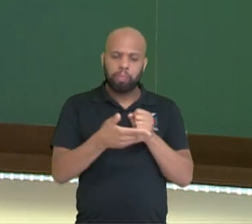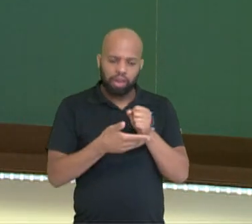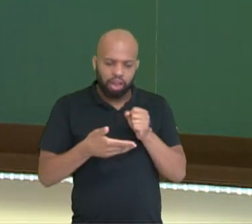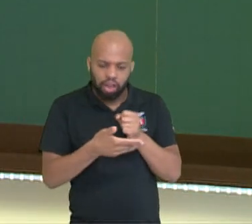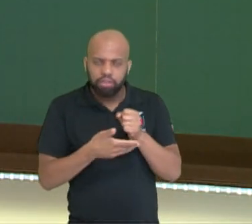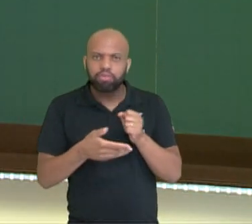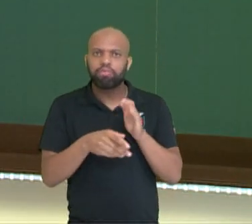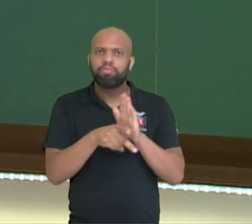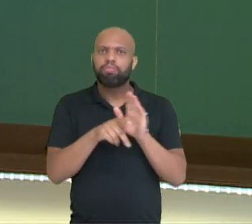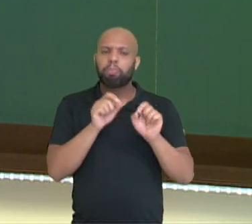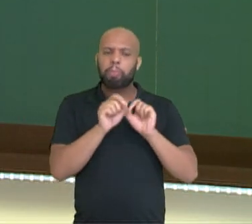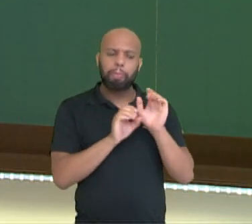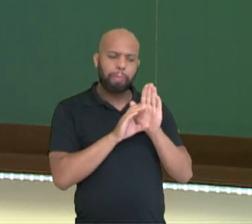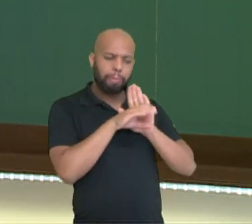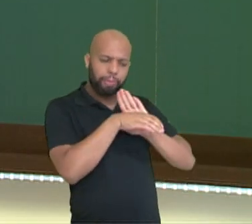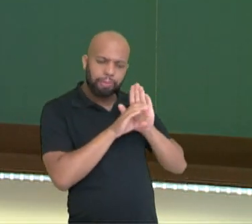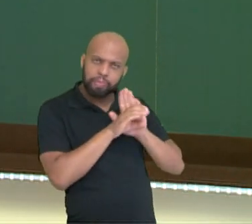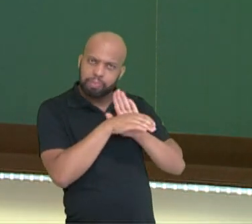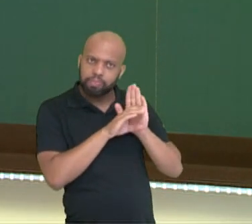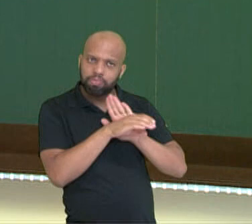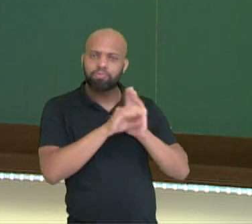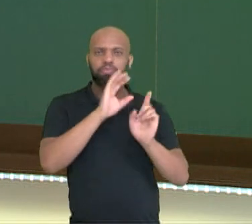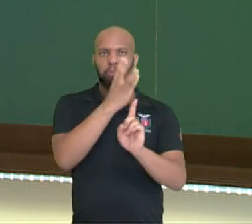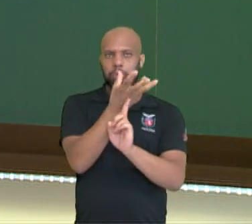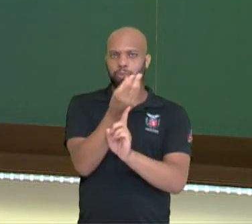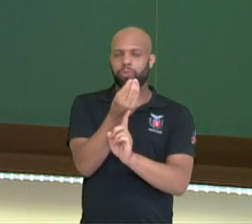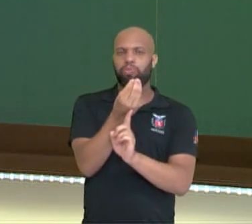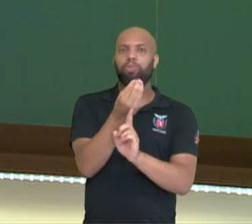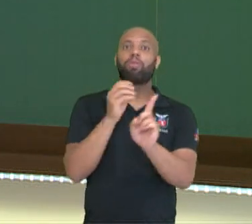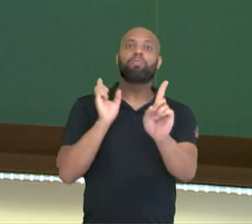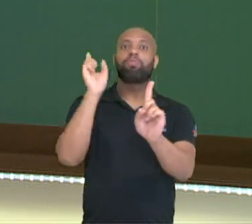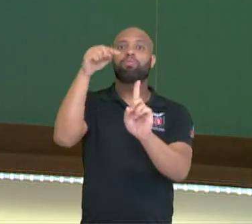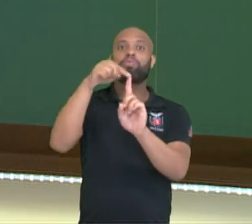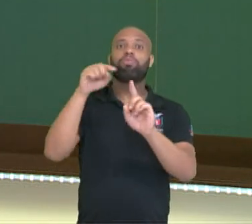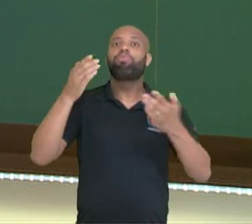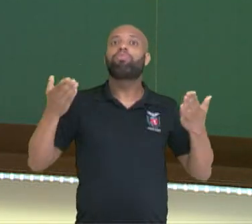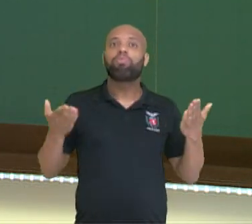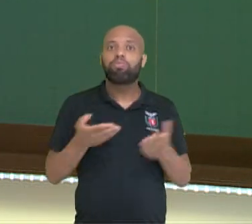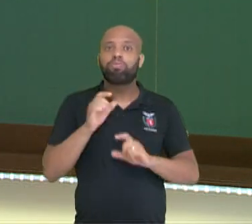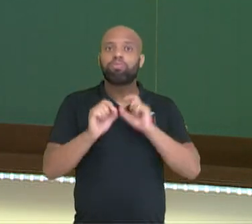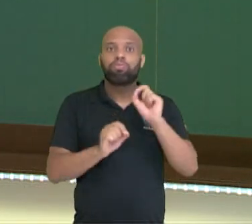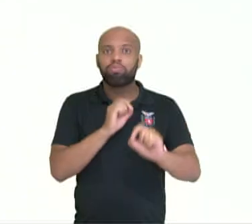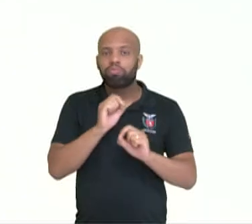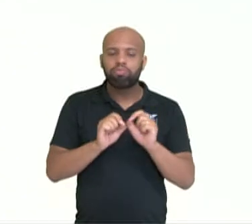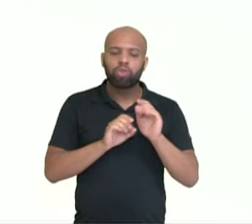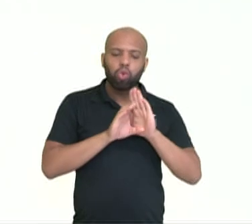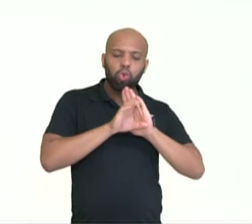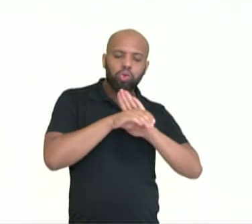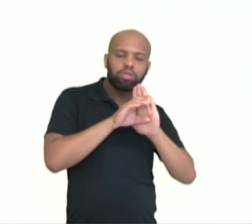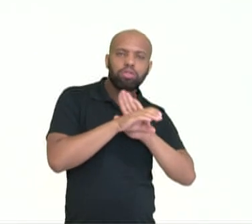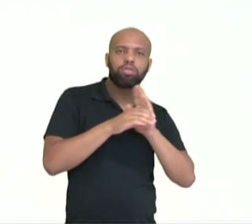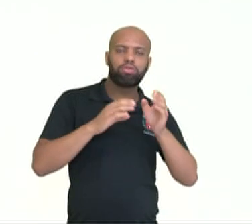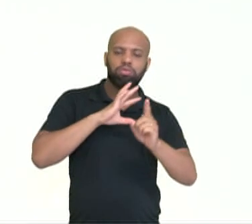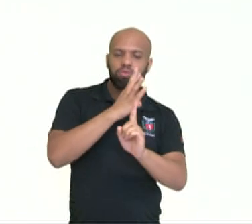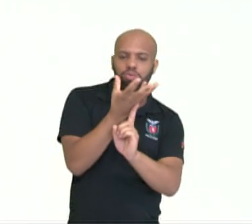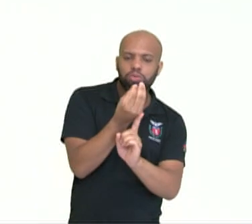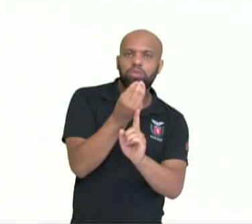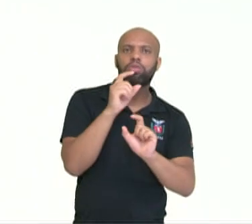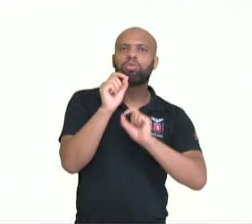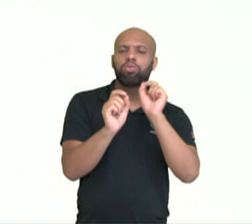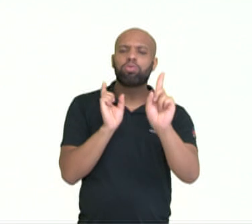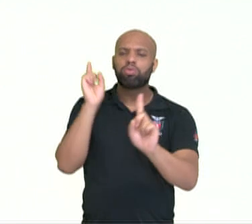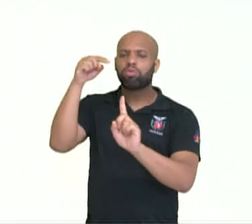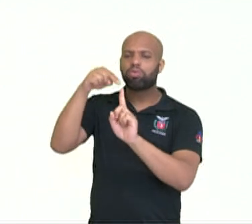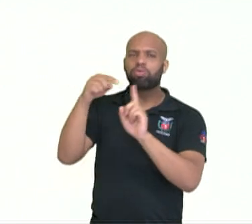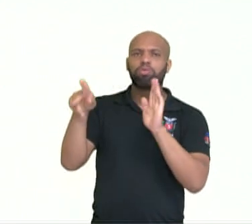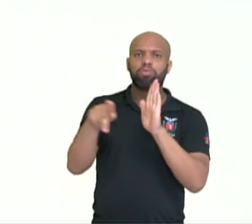os conceitos da arte. Quais são os objetivos? Conceituar a arte através de sua função para a